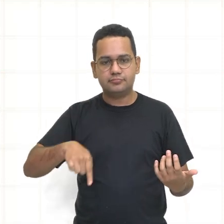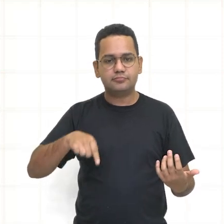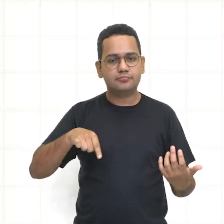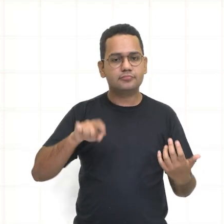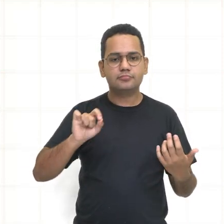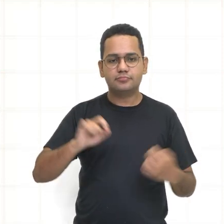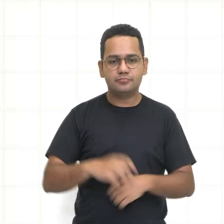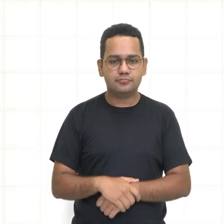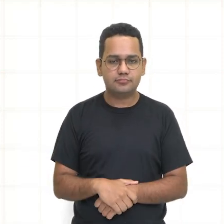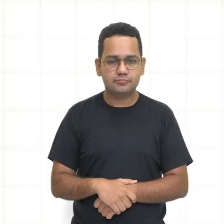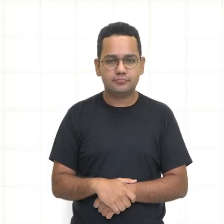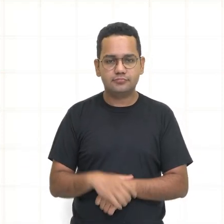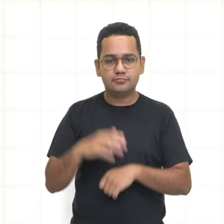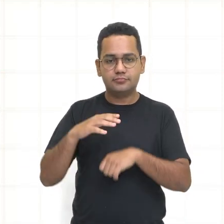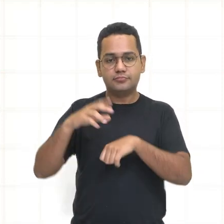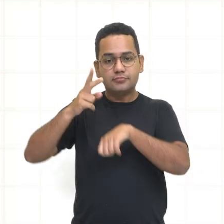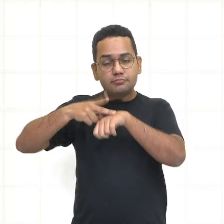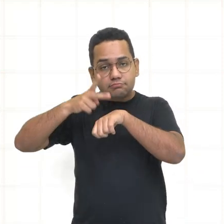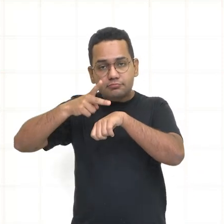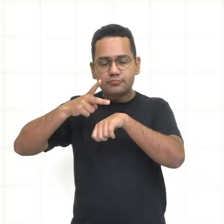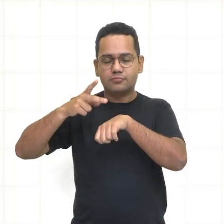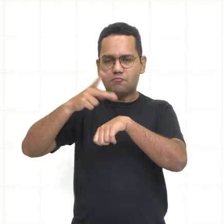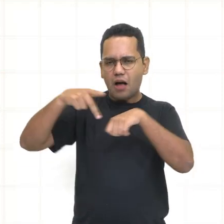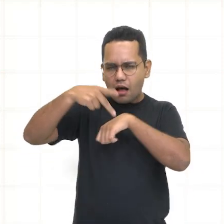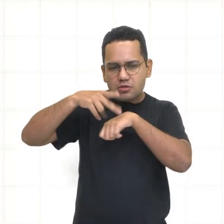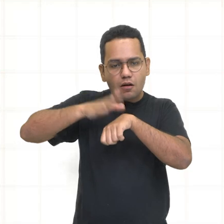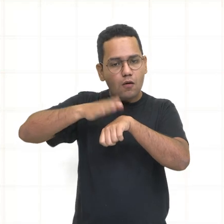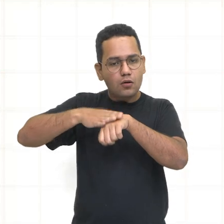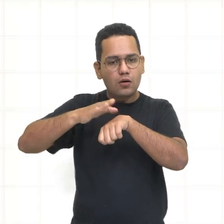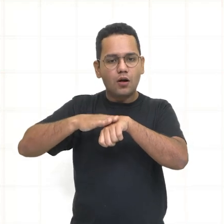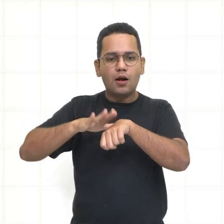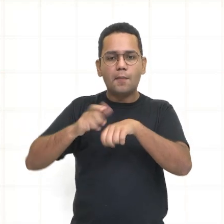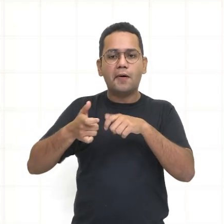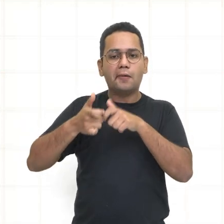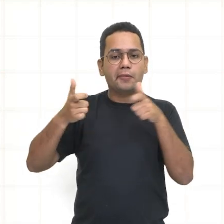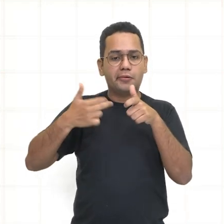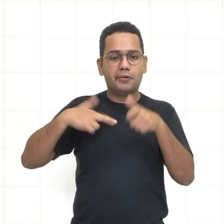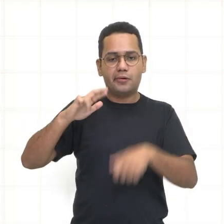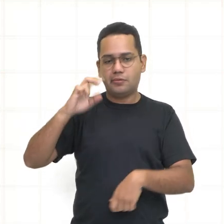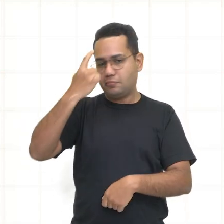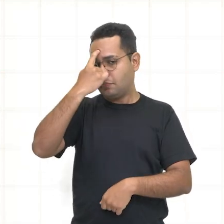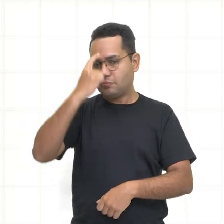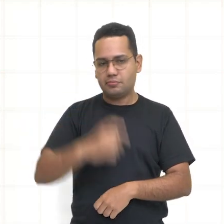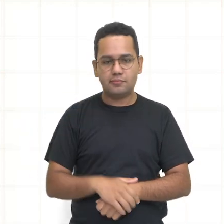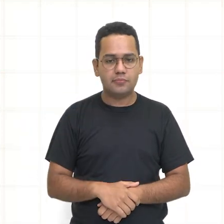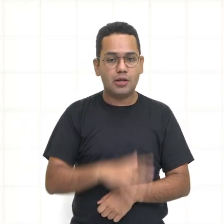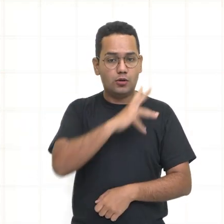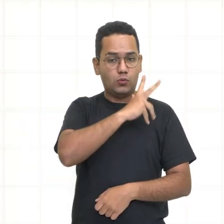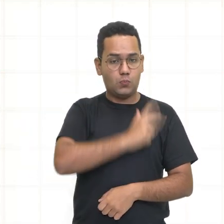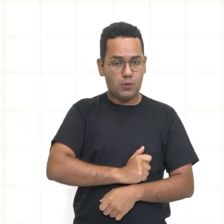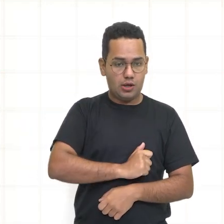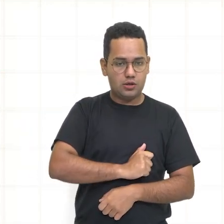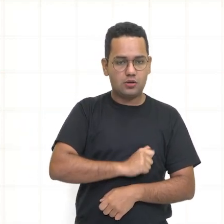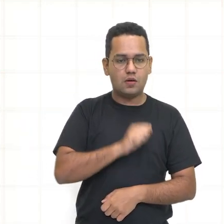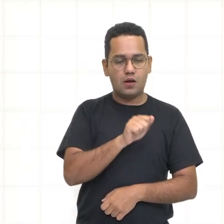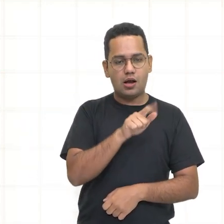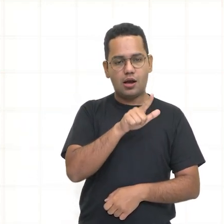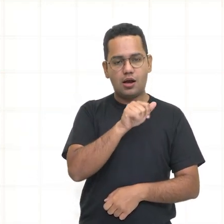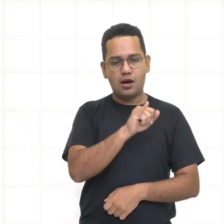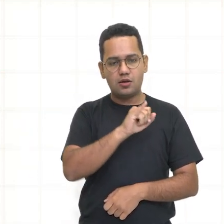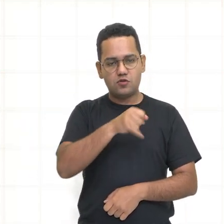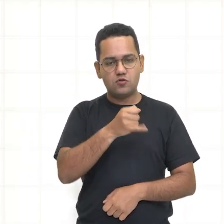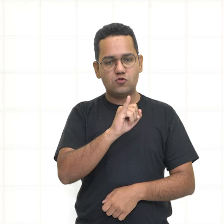estado secular com uma maioria hindu. O Paquistão, liderado por Muhammad Ali Jinnah,